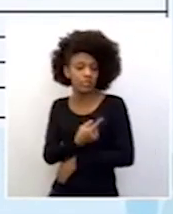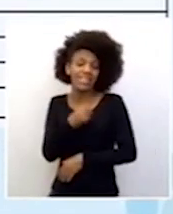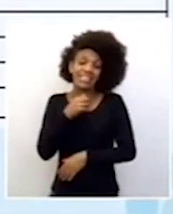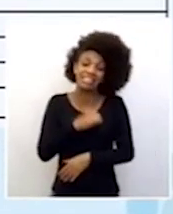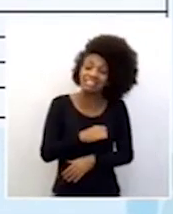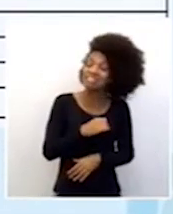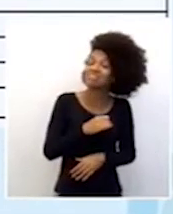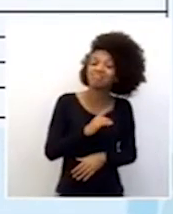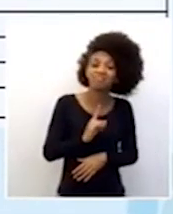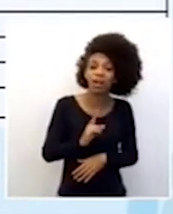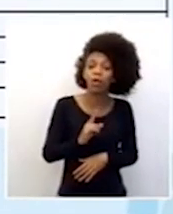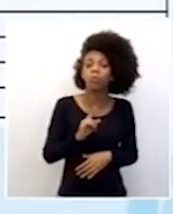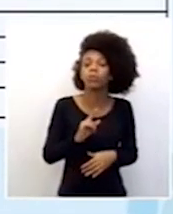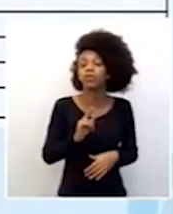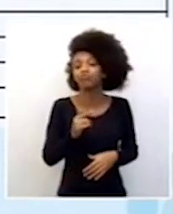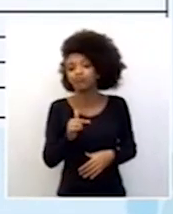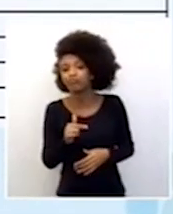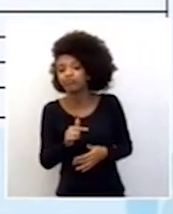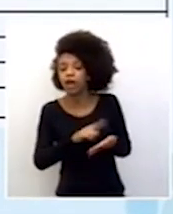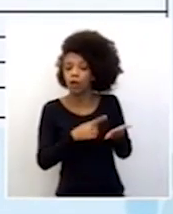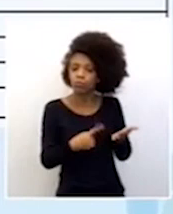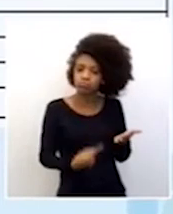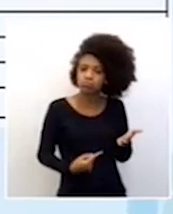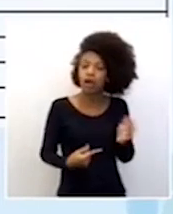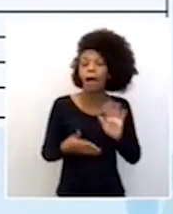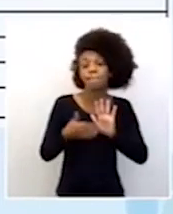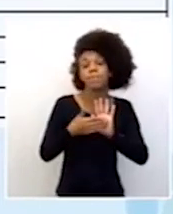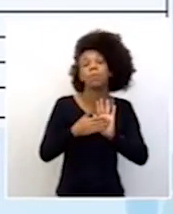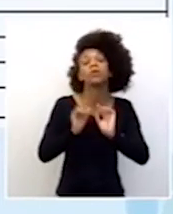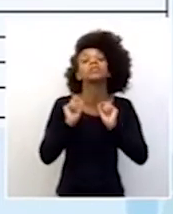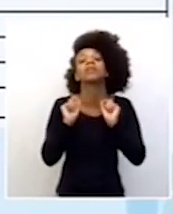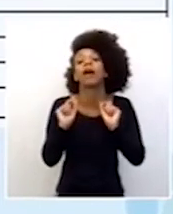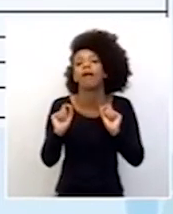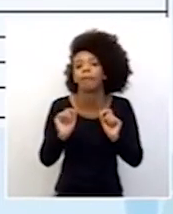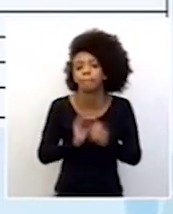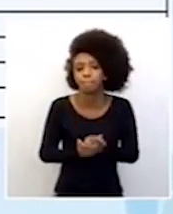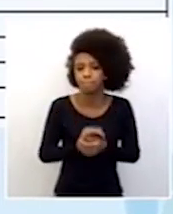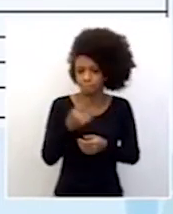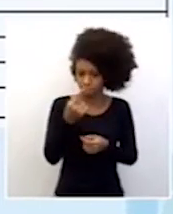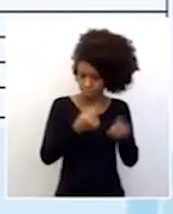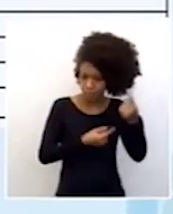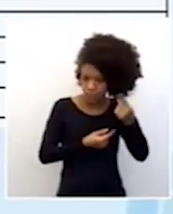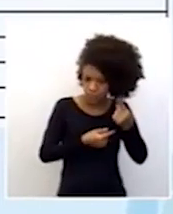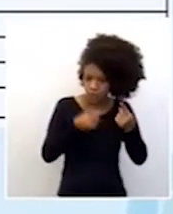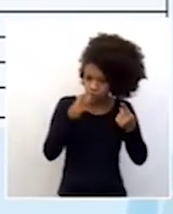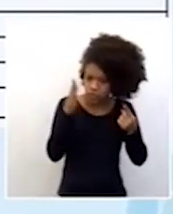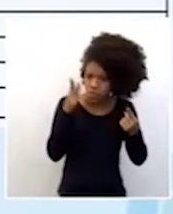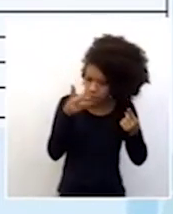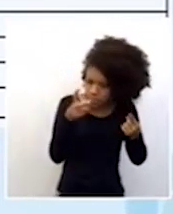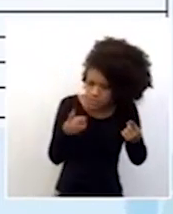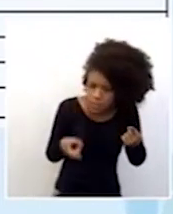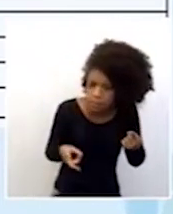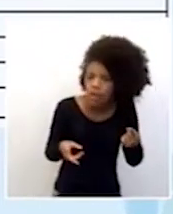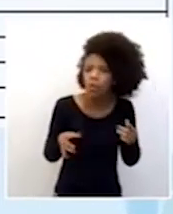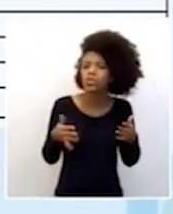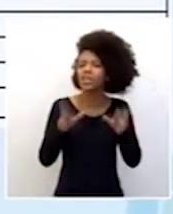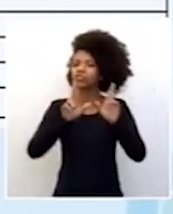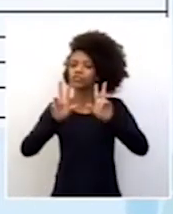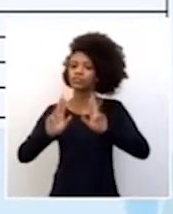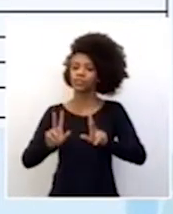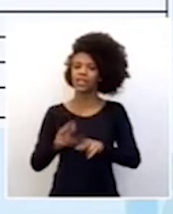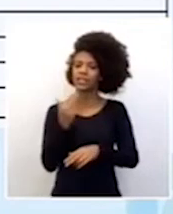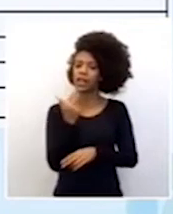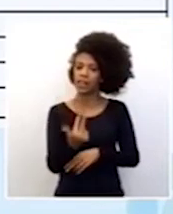não, se você estiver com o seu caderno aí, a proposta é... Primeiro eu quero saber se você percebeu que há diferenças